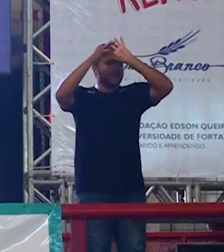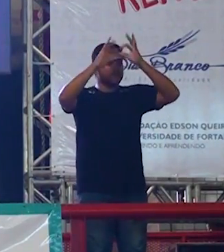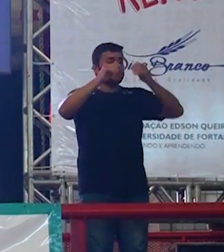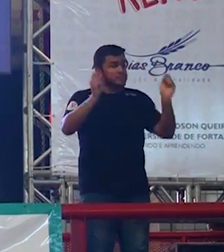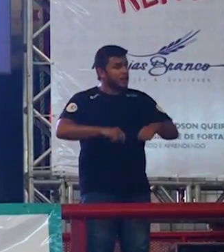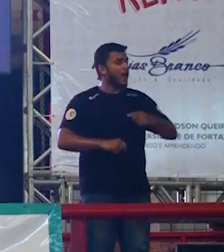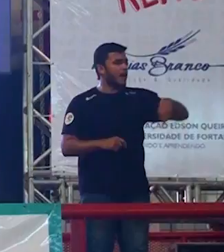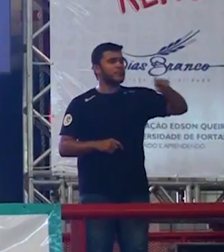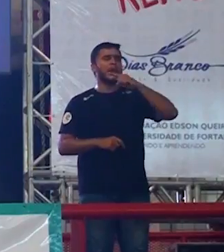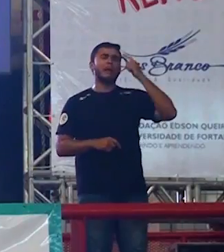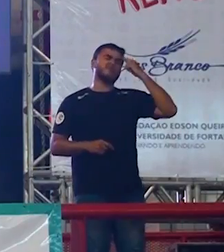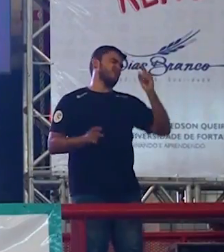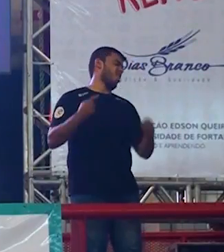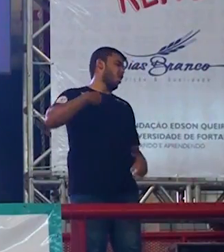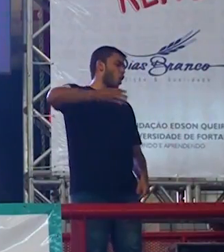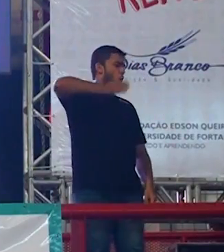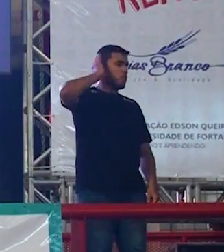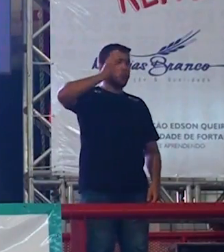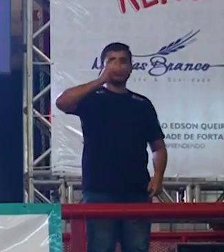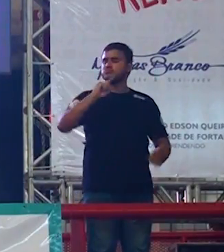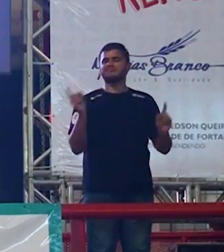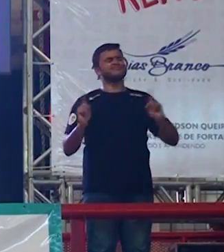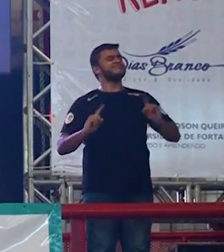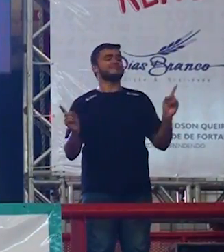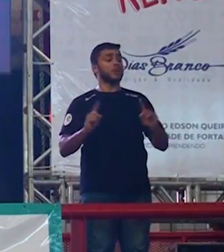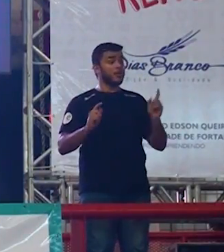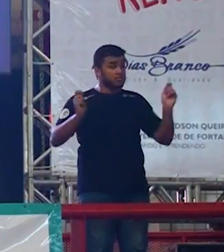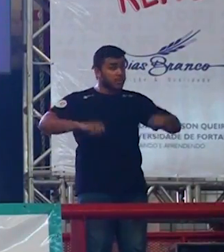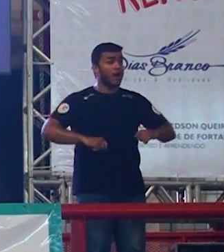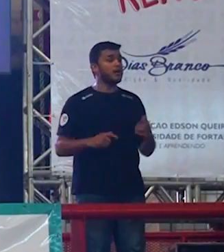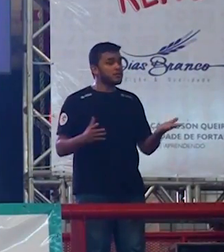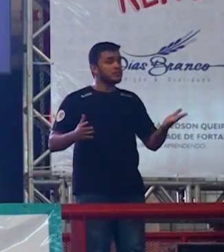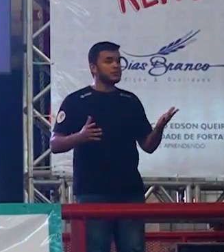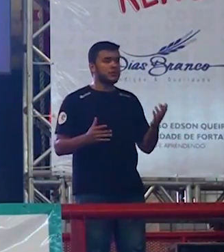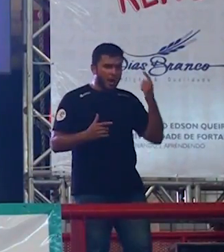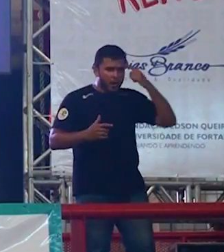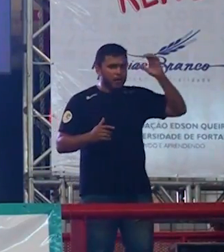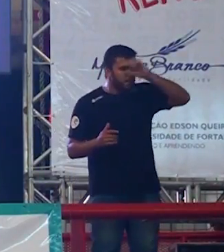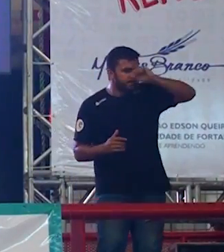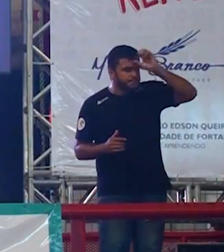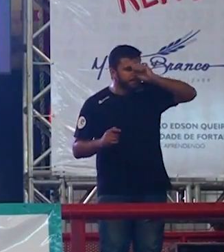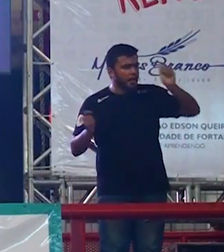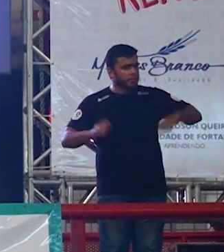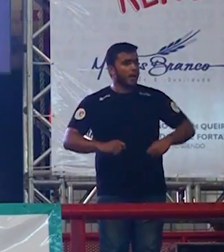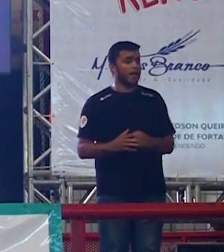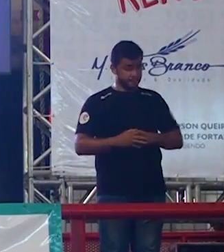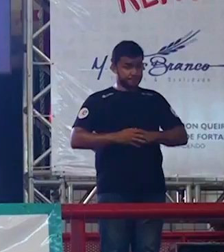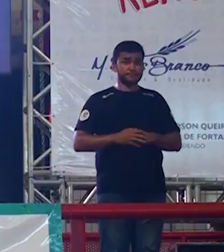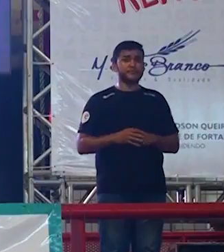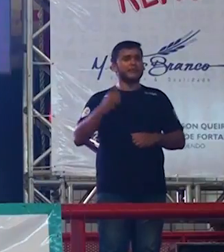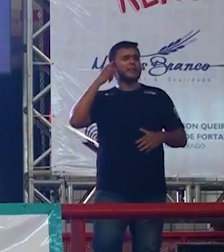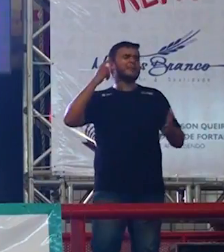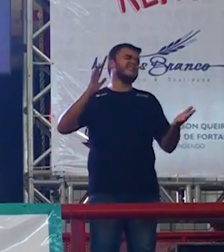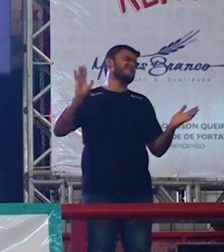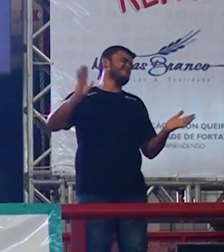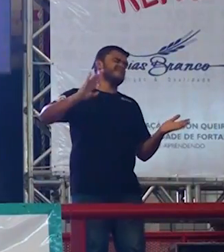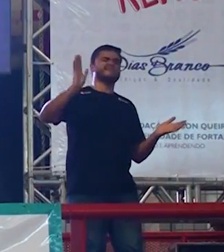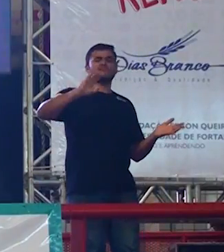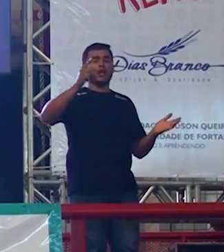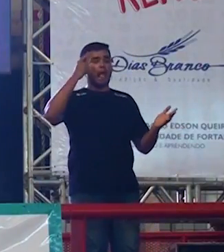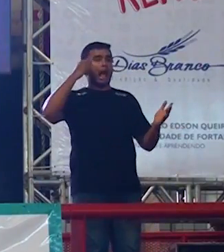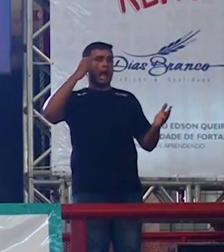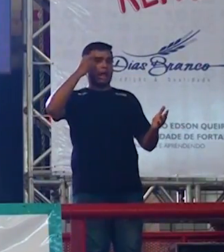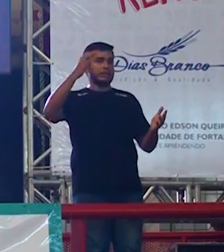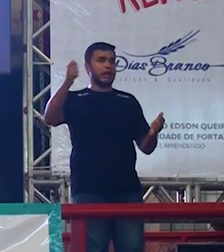maneira correta, porque o seu cérebro tem toda a capacidade de aprender, ok? Não tem esse negócio de